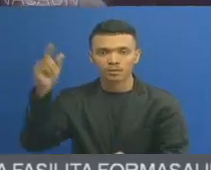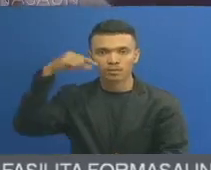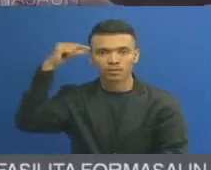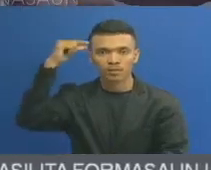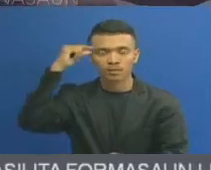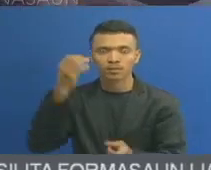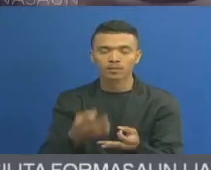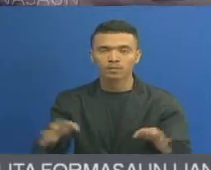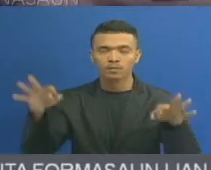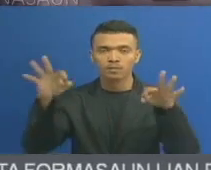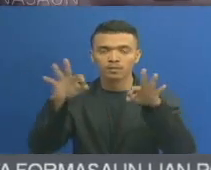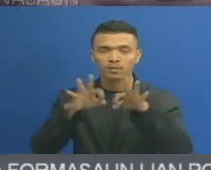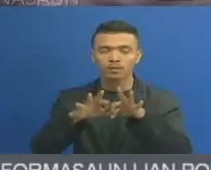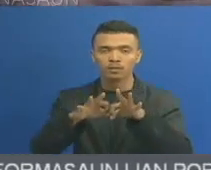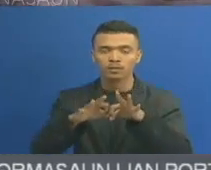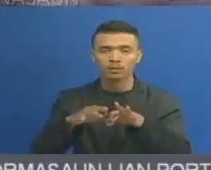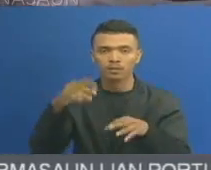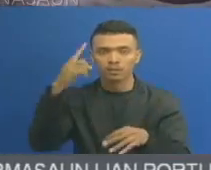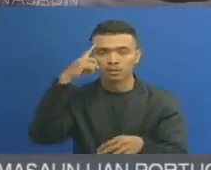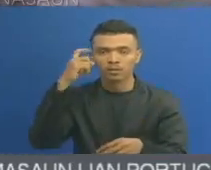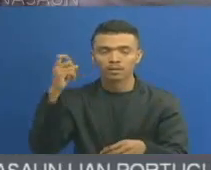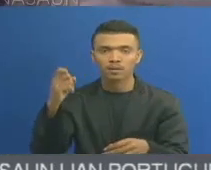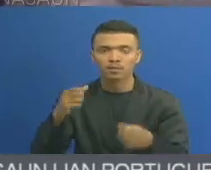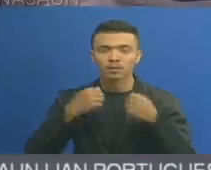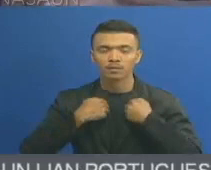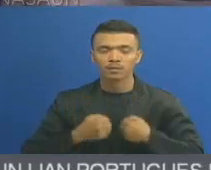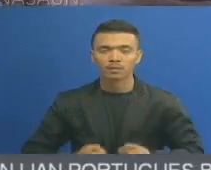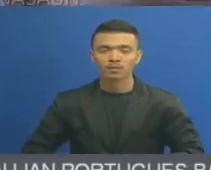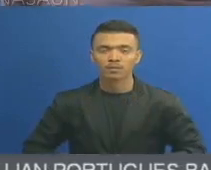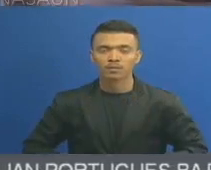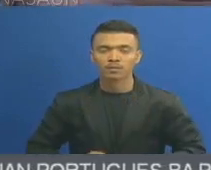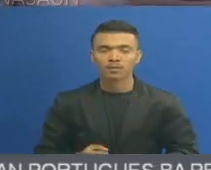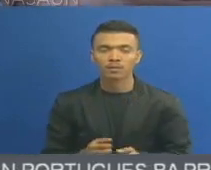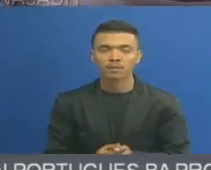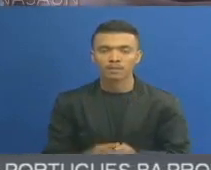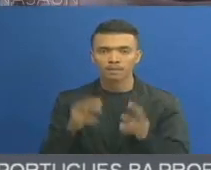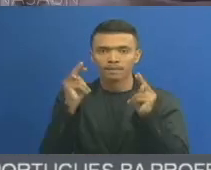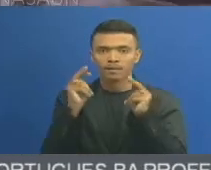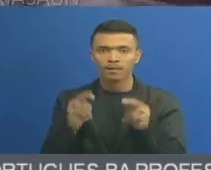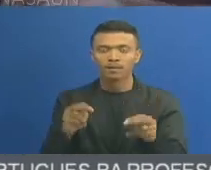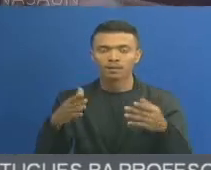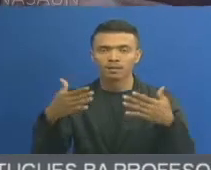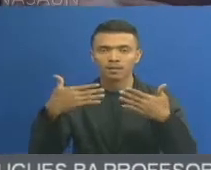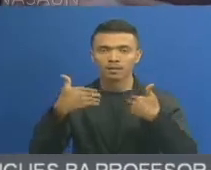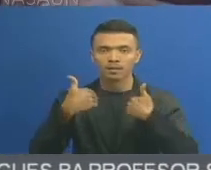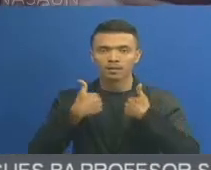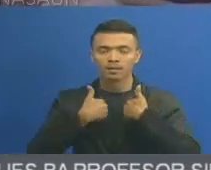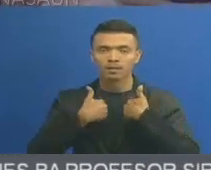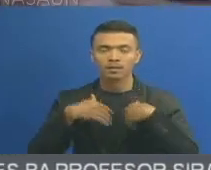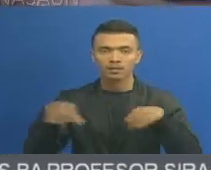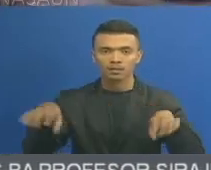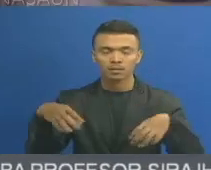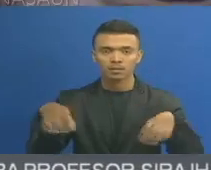né, importante até isso, também o setor de saúde, né, tem que ter uma coordenação